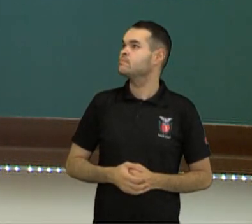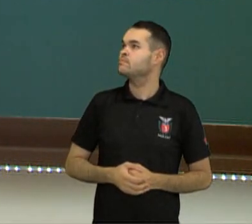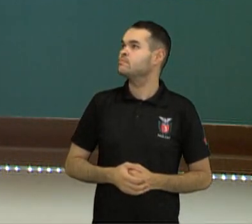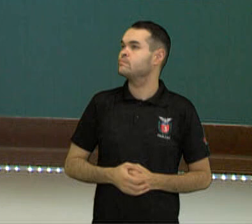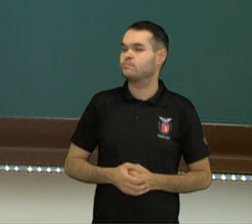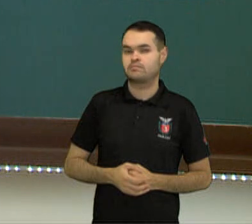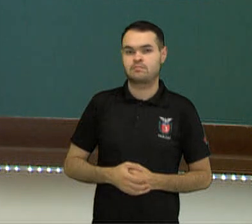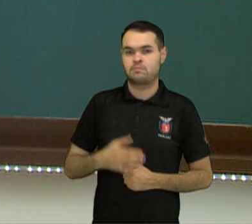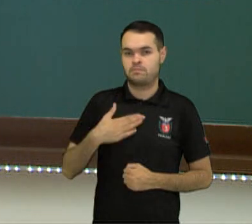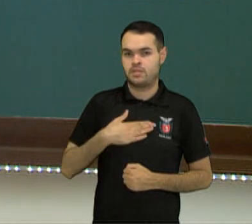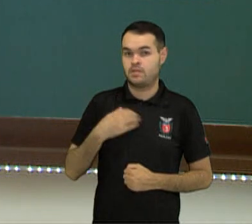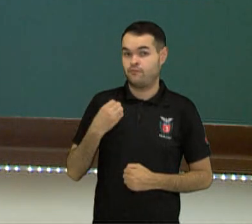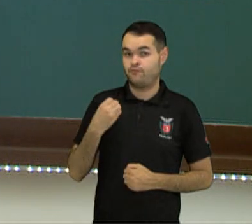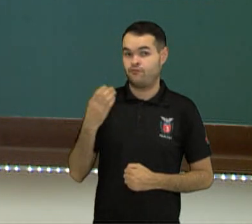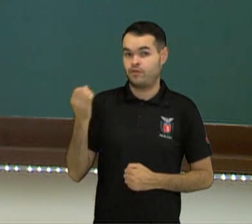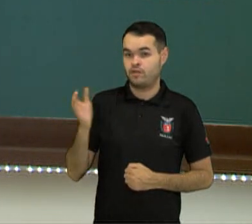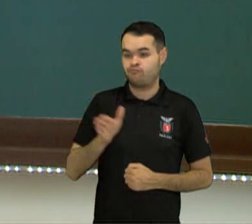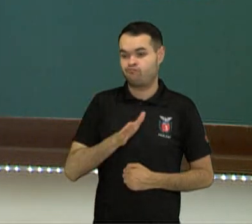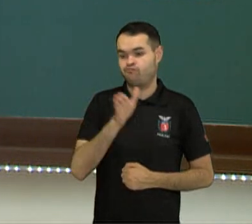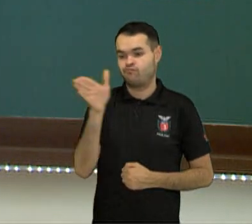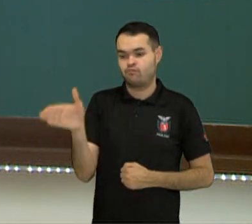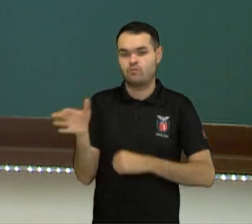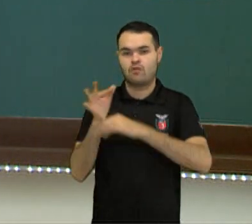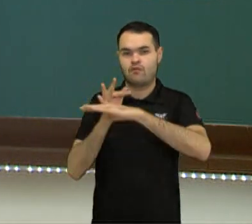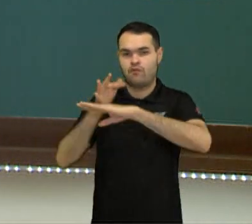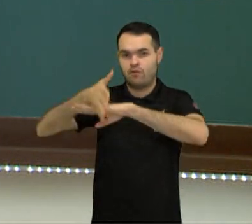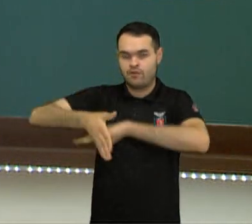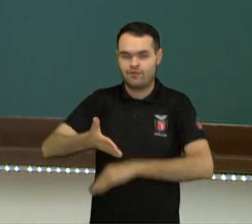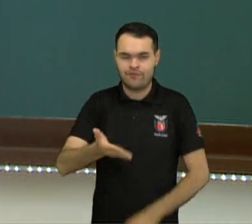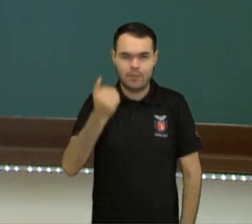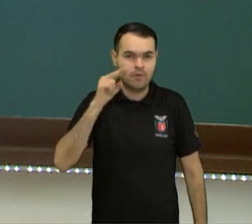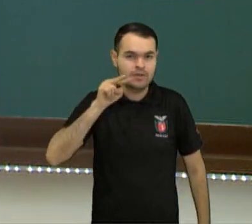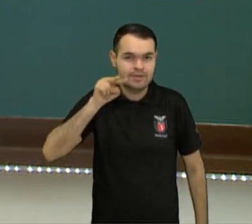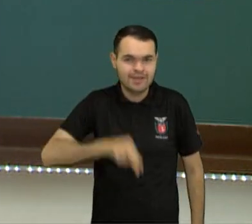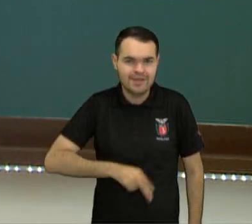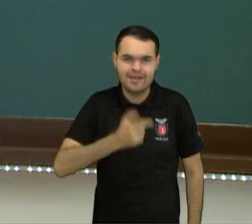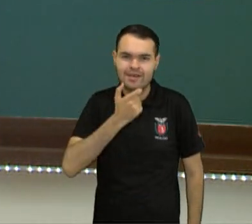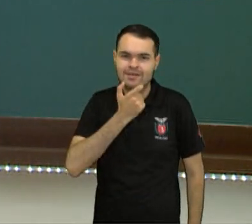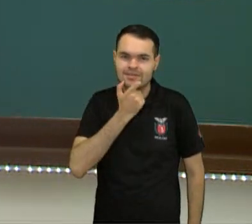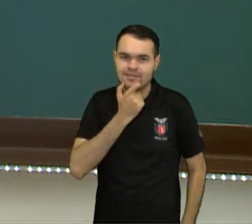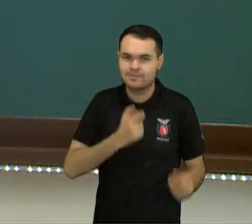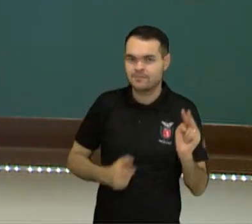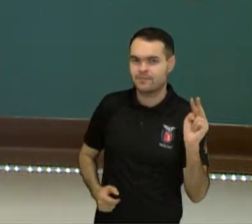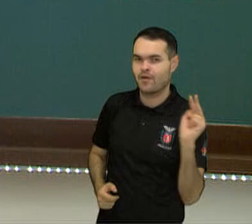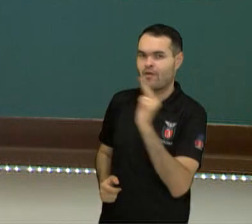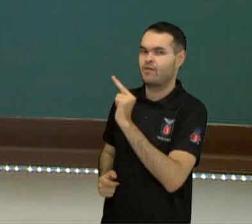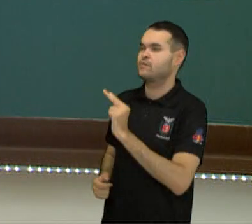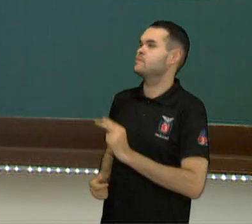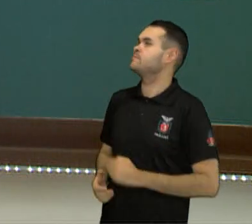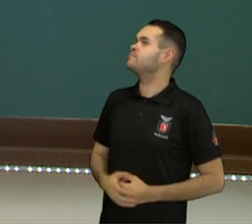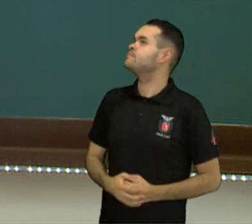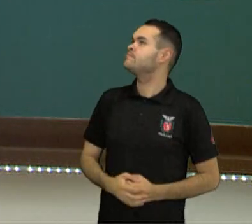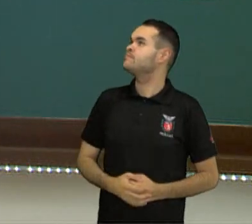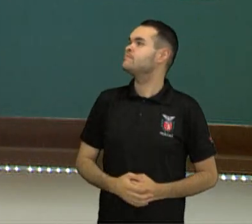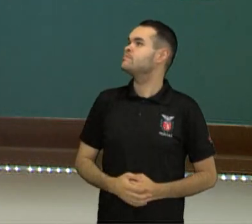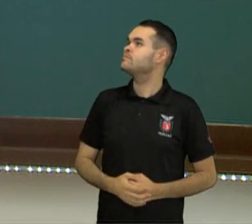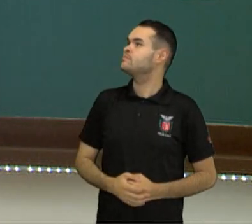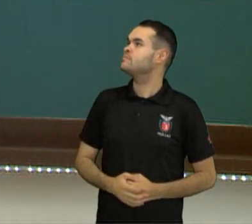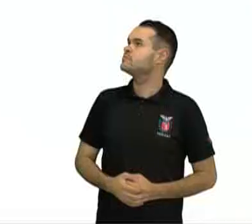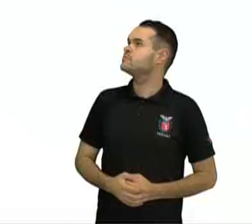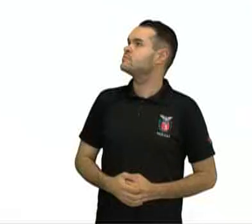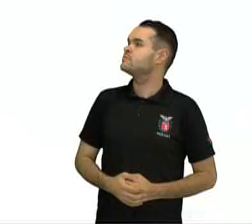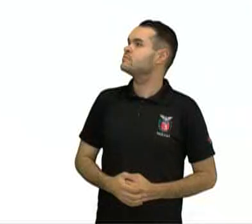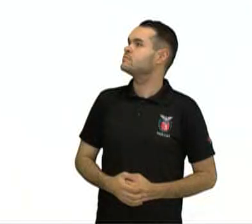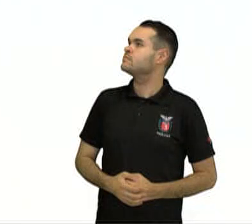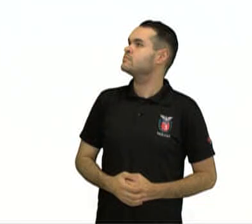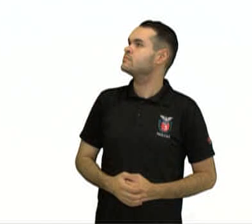trip. Minha viagem para Foz, ok? Vamos ler? Atenção. Last January, on my vacation,